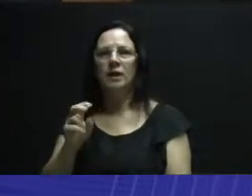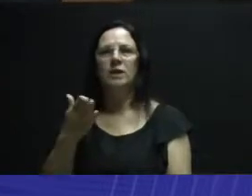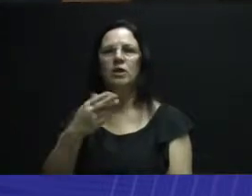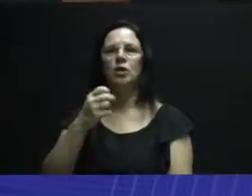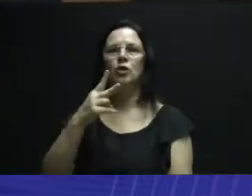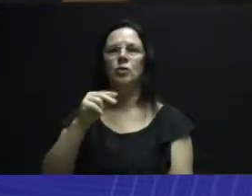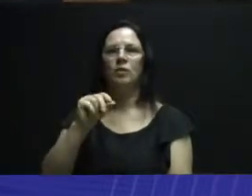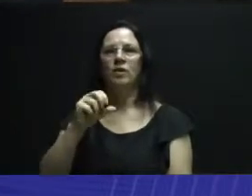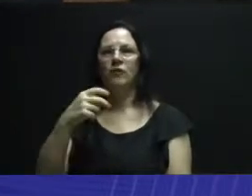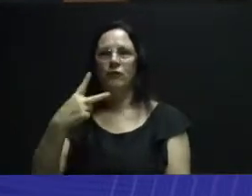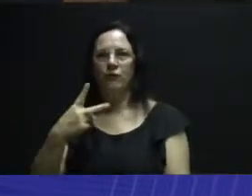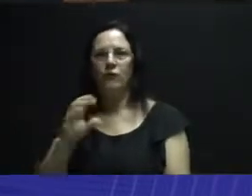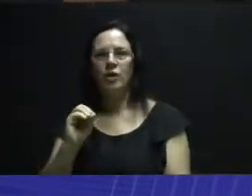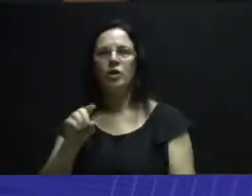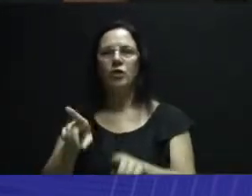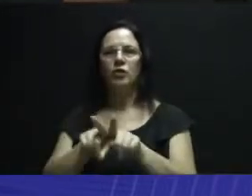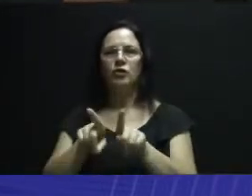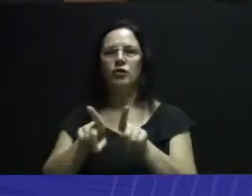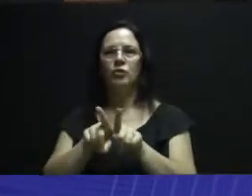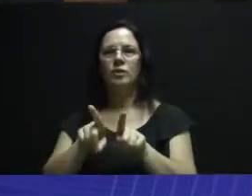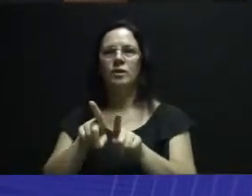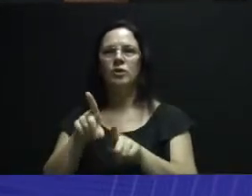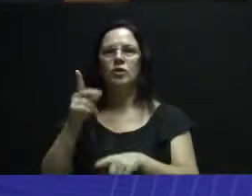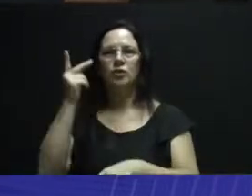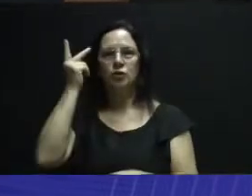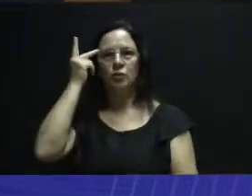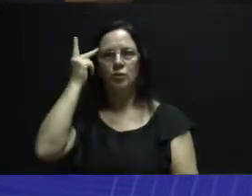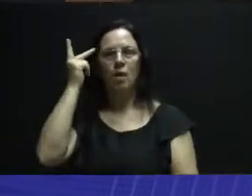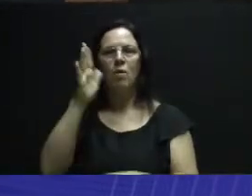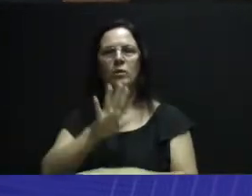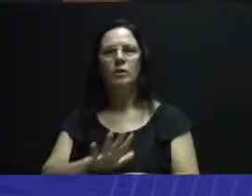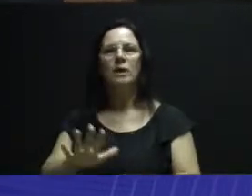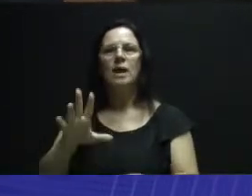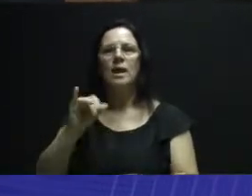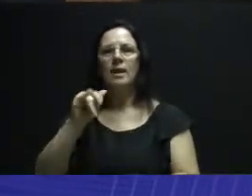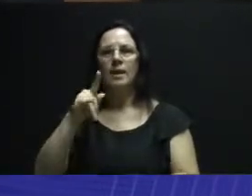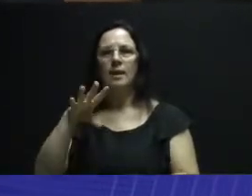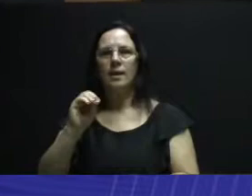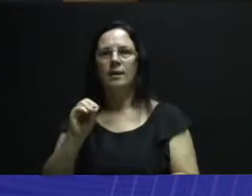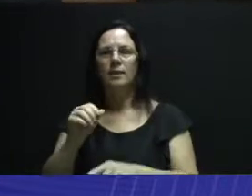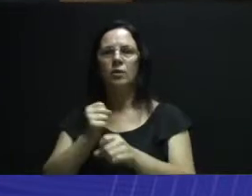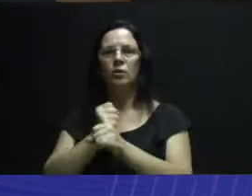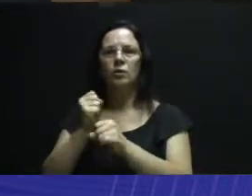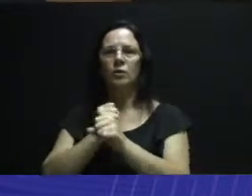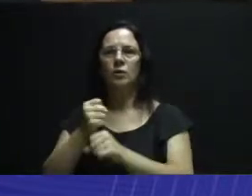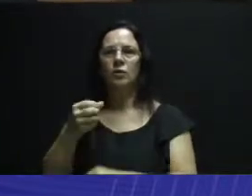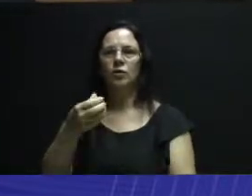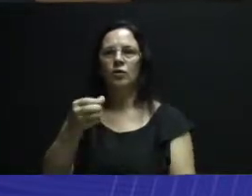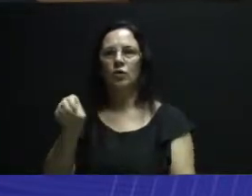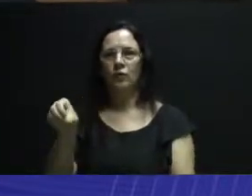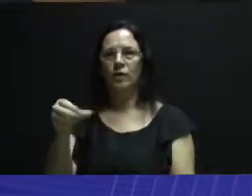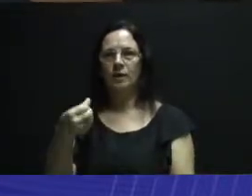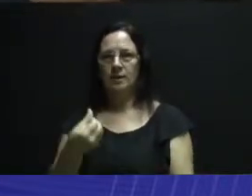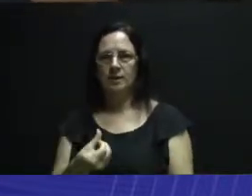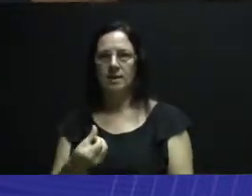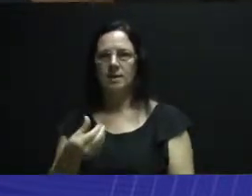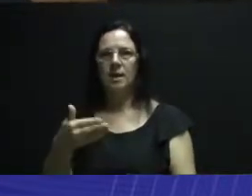pan-americanos sub-20, pela seleção paulista e seleção brasileira foi treinador de 96